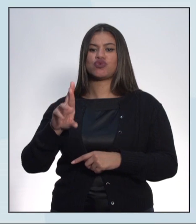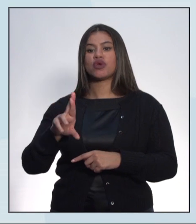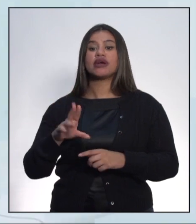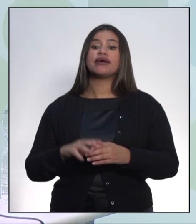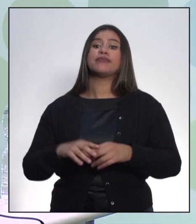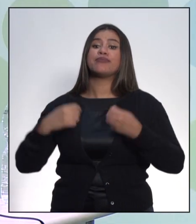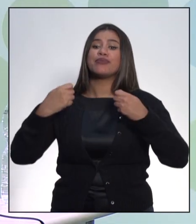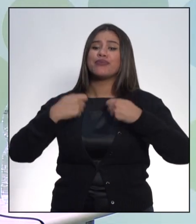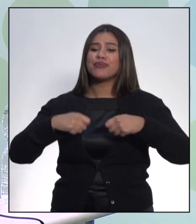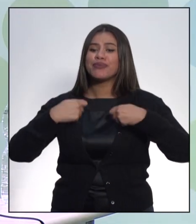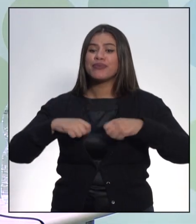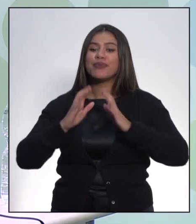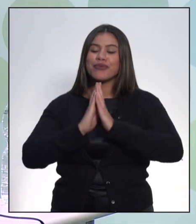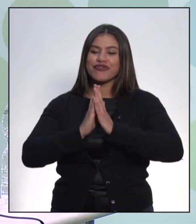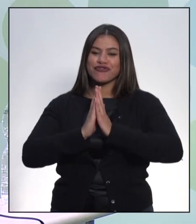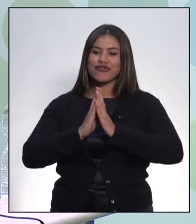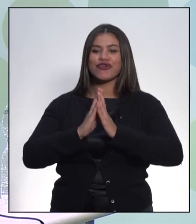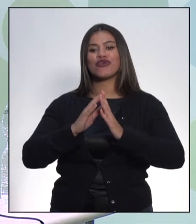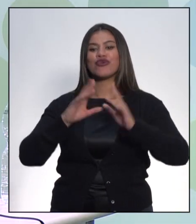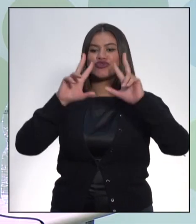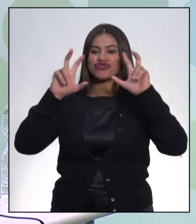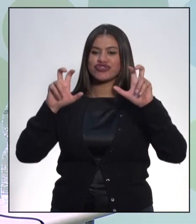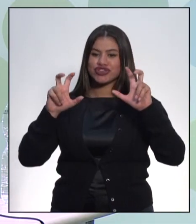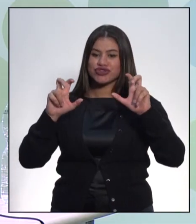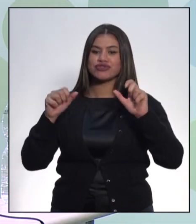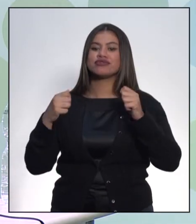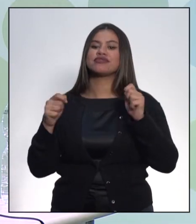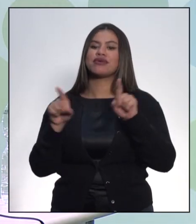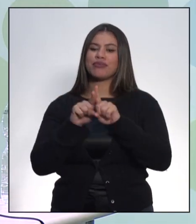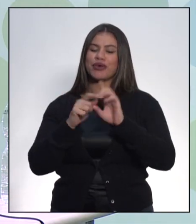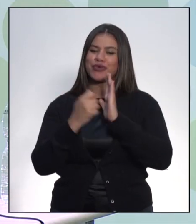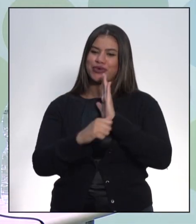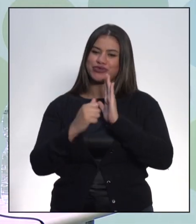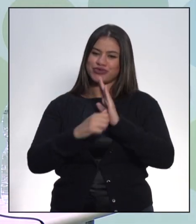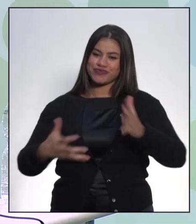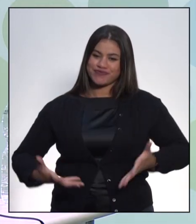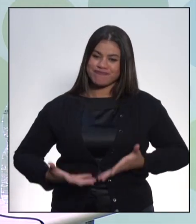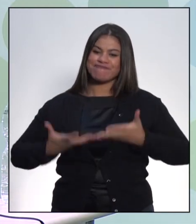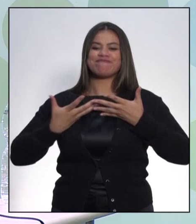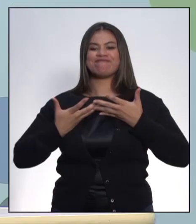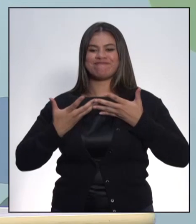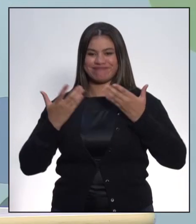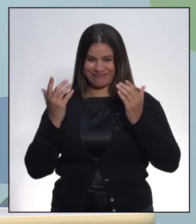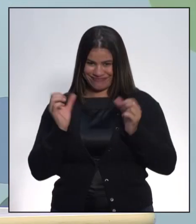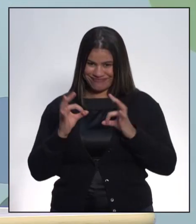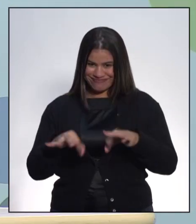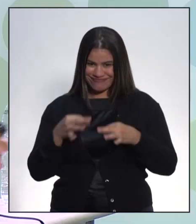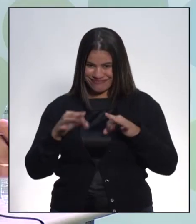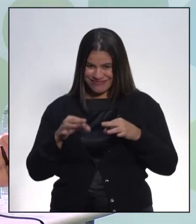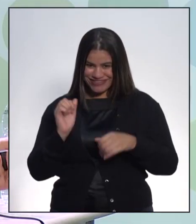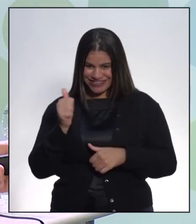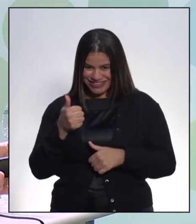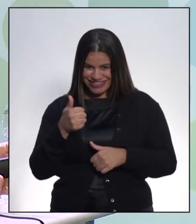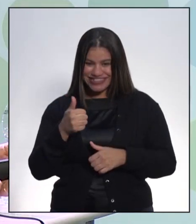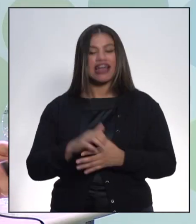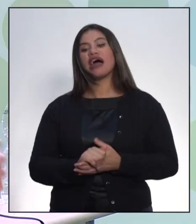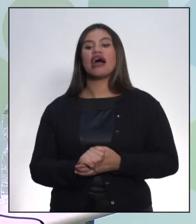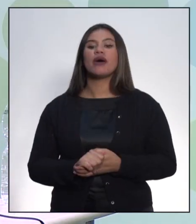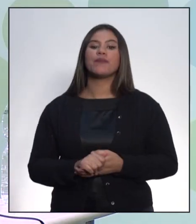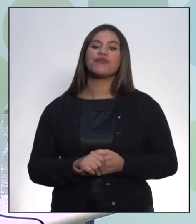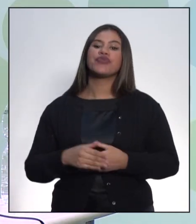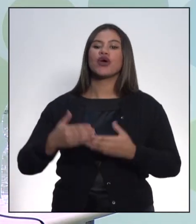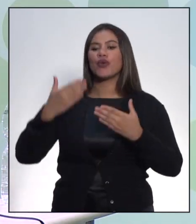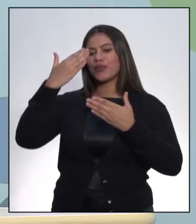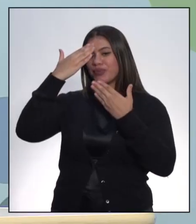inspirou a sua imagem. Tá certo? Estamos aqui encerrando a nossa aula, professora Márcia. Foi um prazer ter a